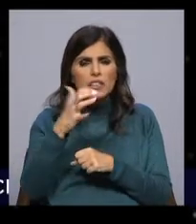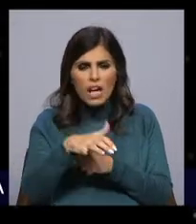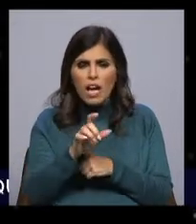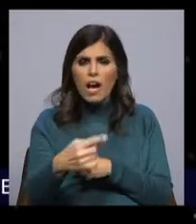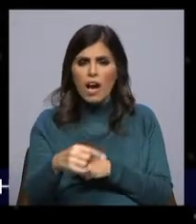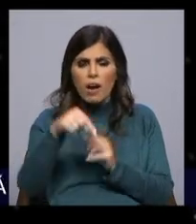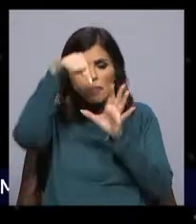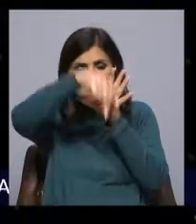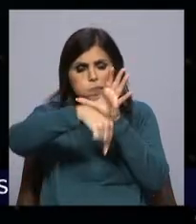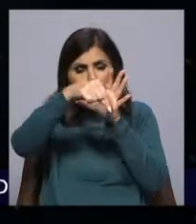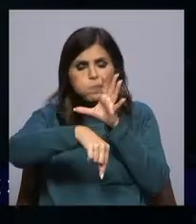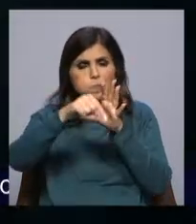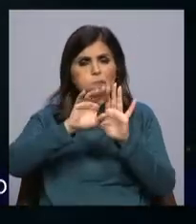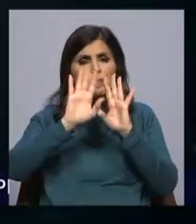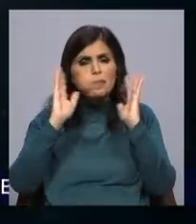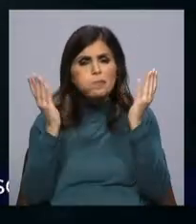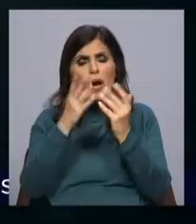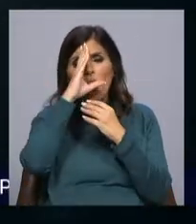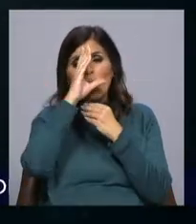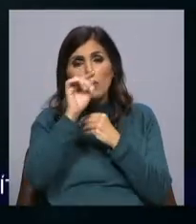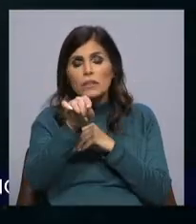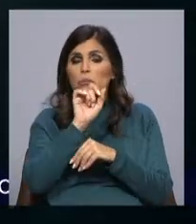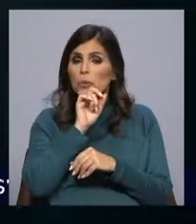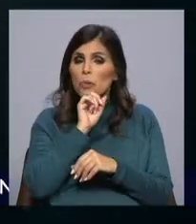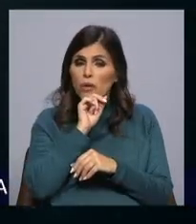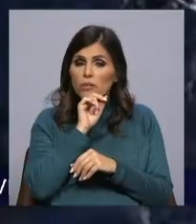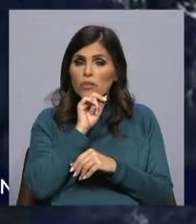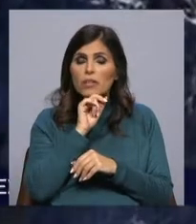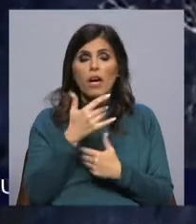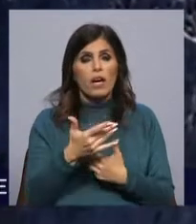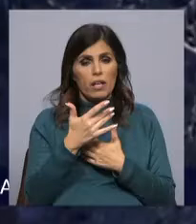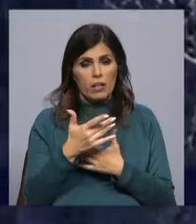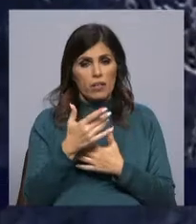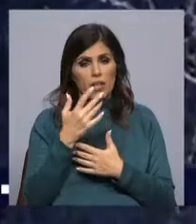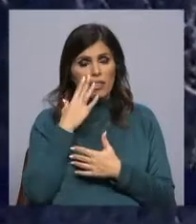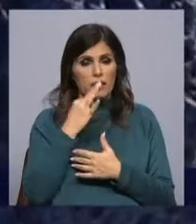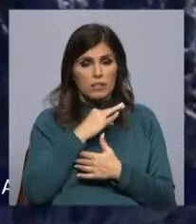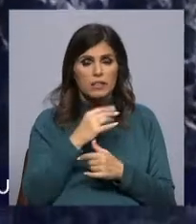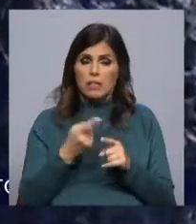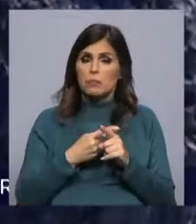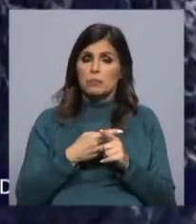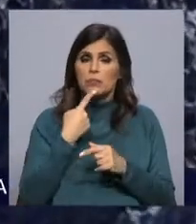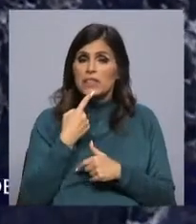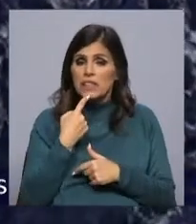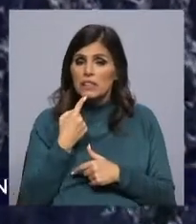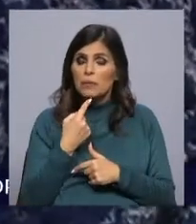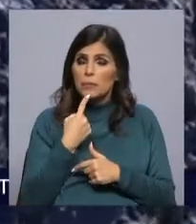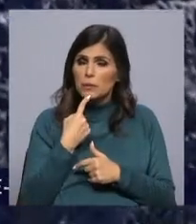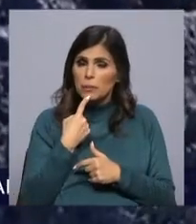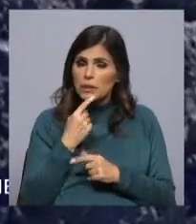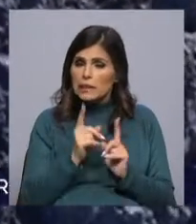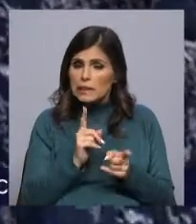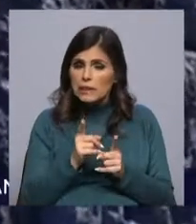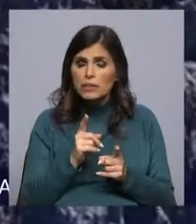por baixo destas superfícies destas luas. E, portanto, obviamente que a astrobiologia aqui também está muito interessada nesta missão. Missões